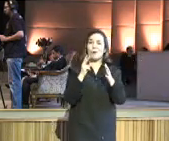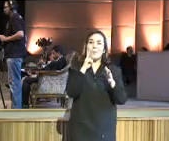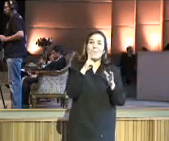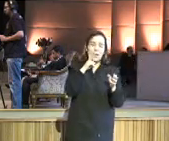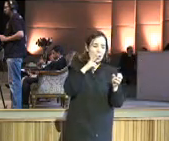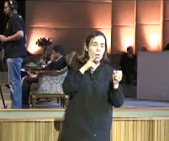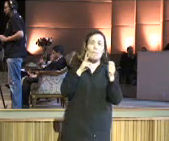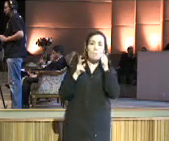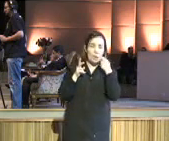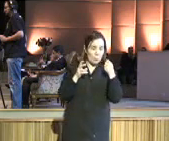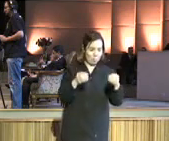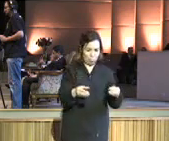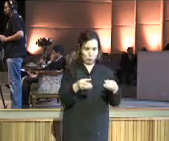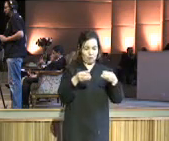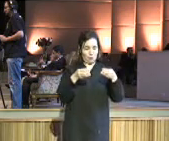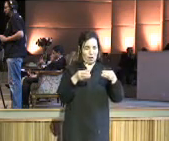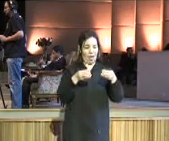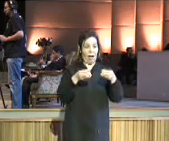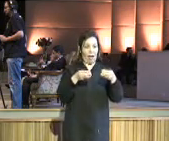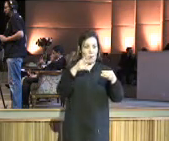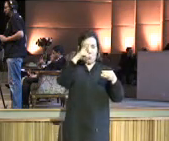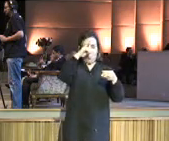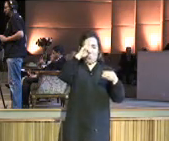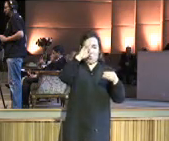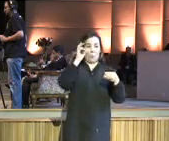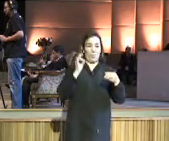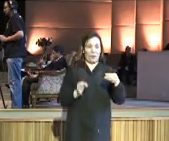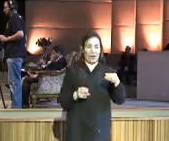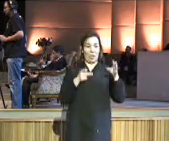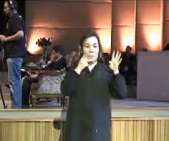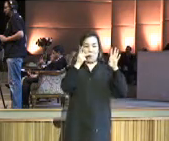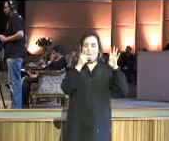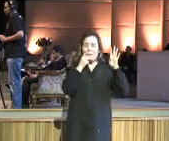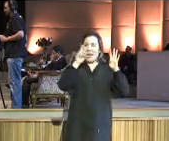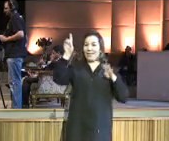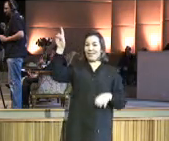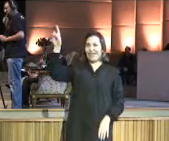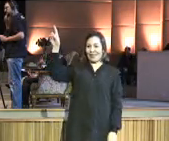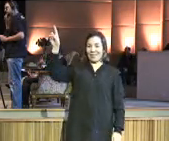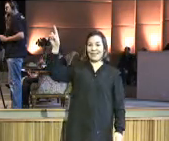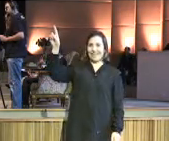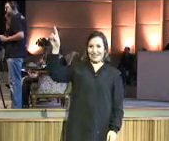abertos para ver como é que é o céu, eu não consigo explicar para você detalhes.